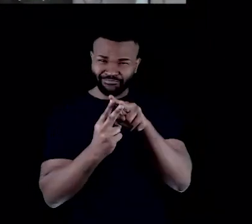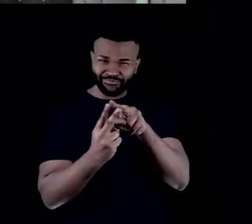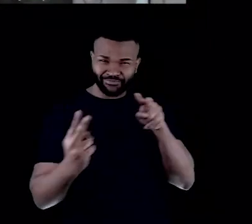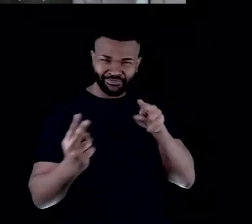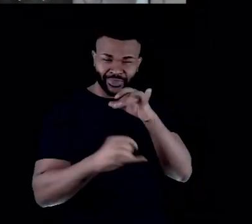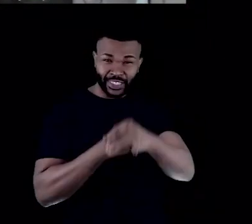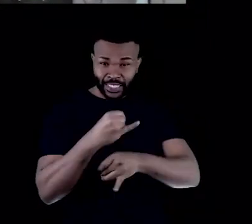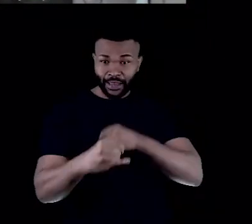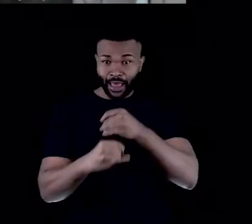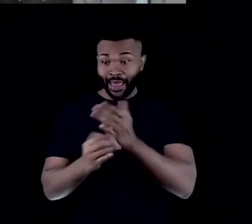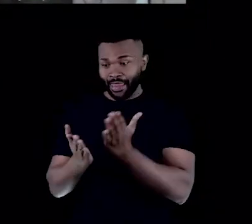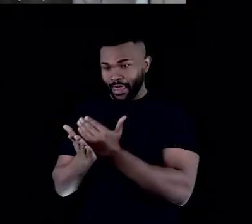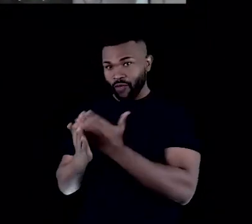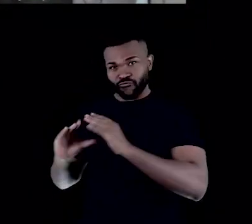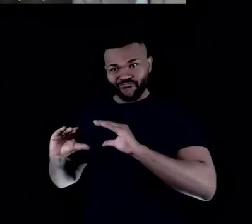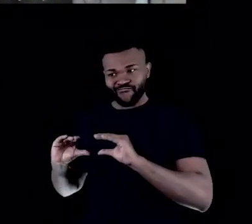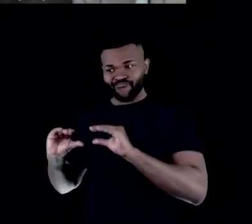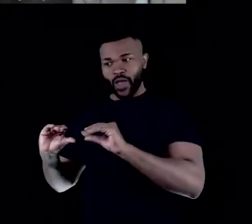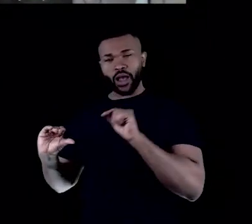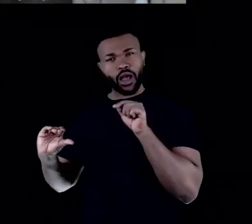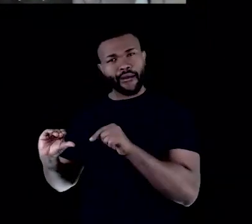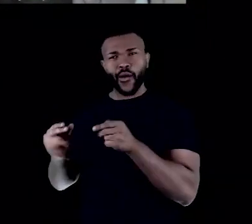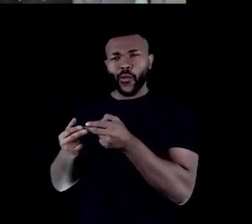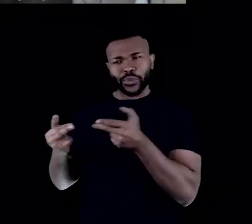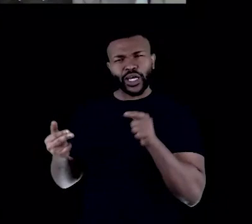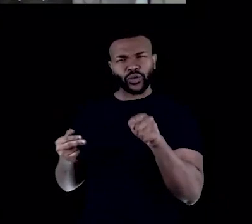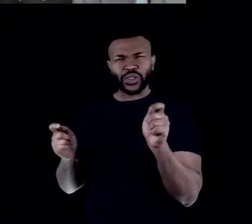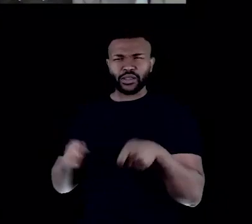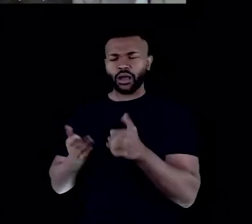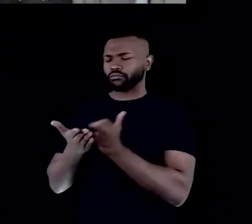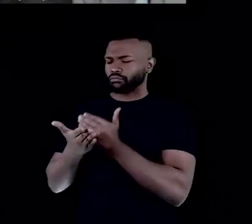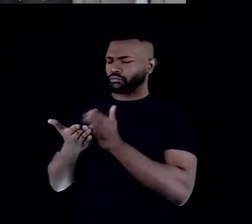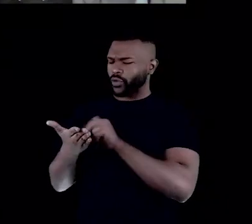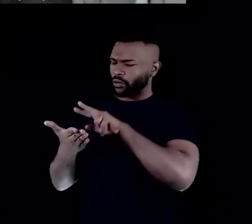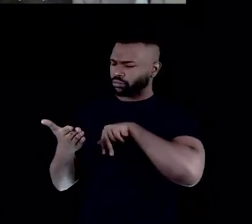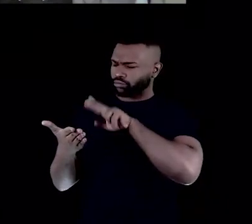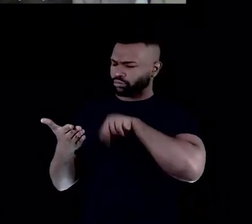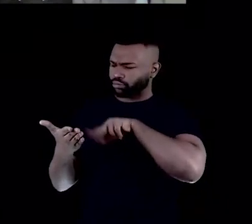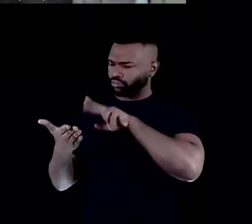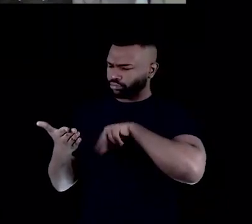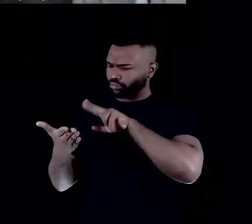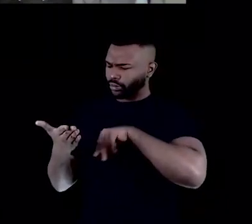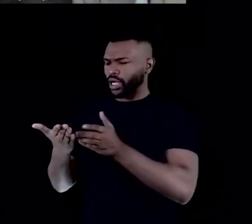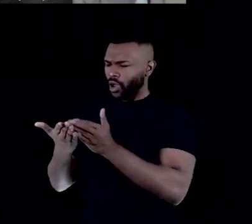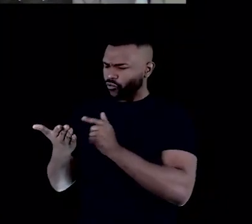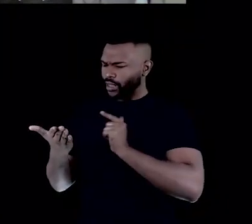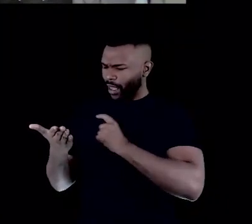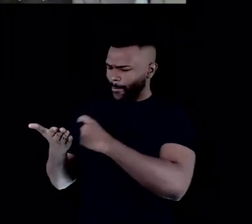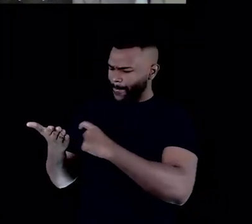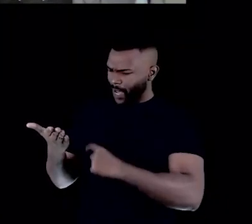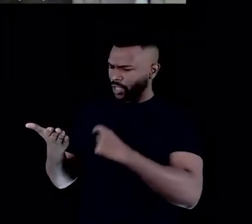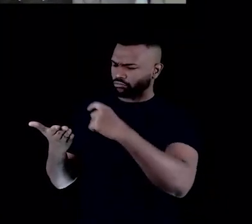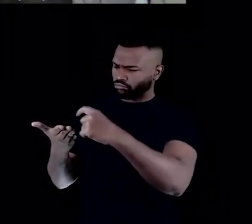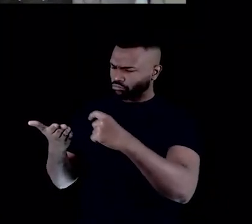universo digital, a vantagem do livro físico é que ele é um objeto que você folheia, que realmente tem espaço